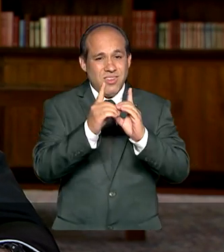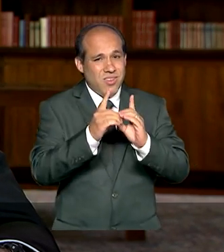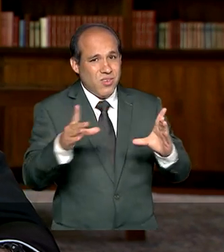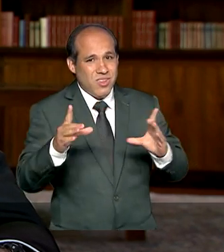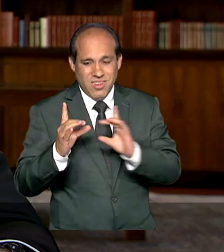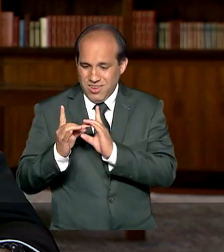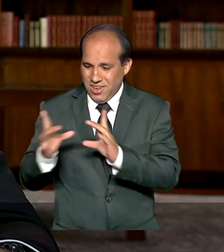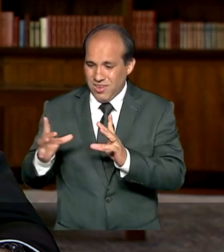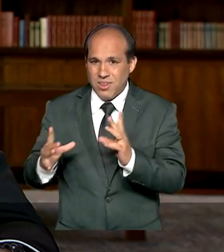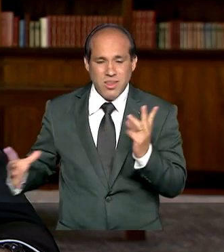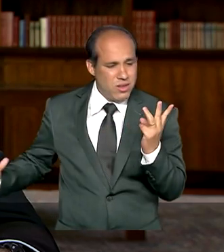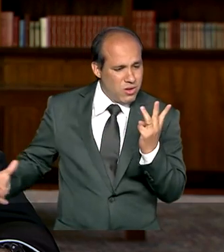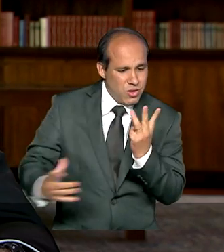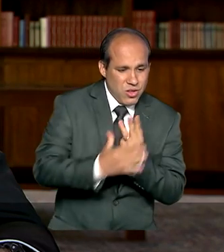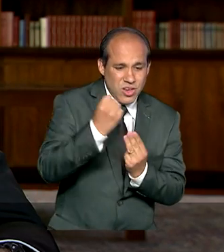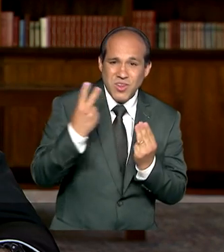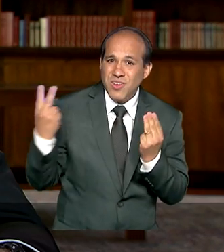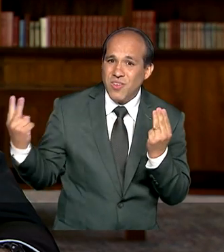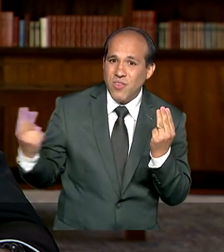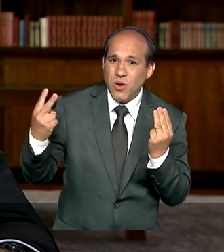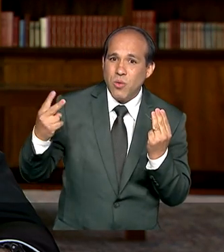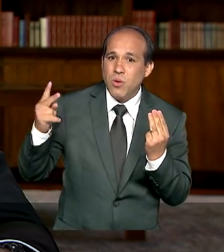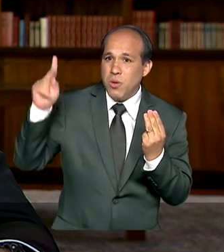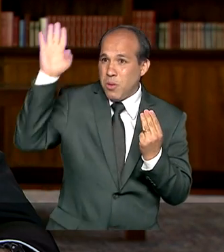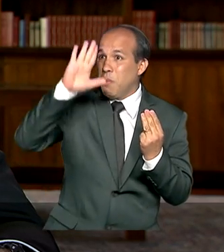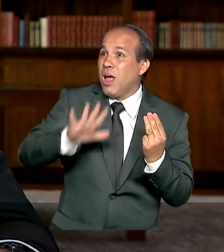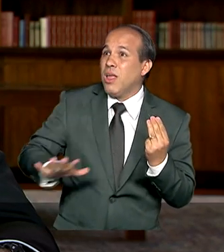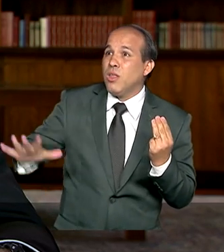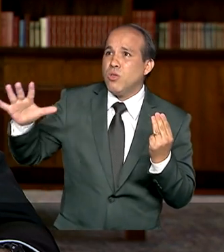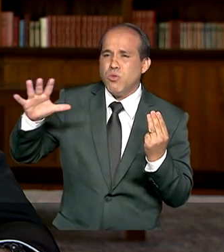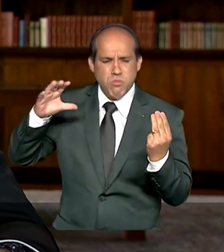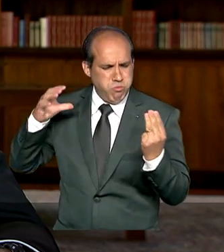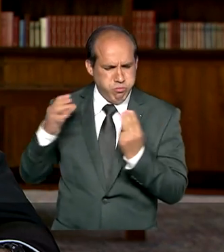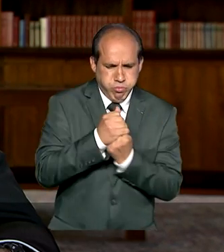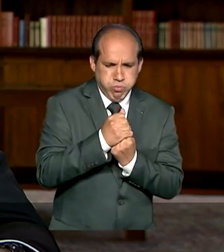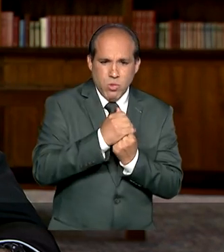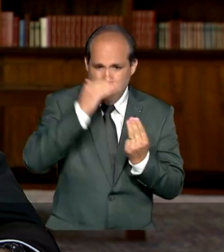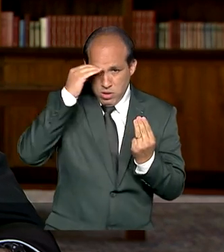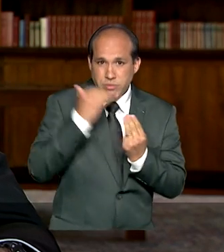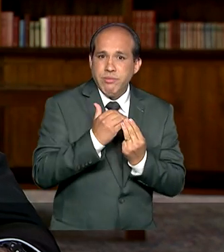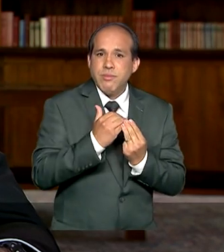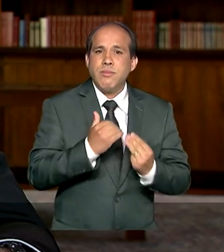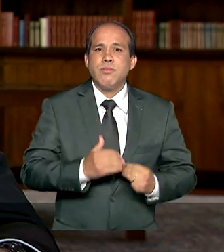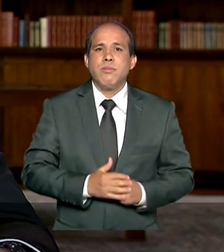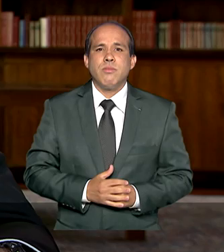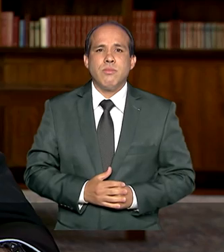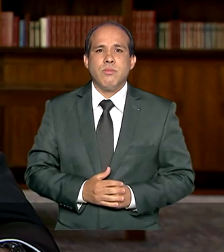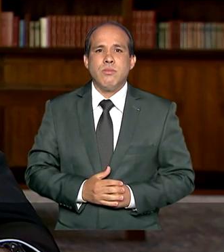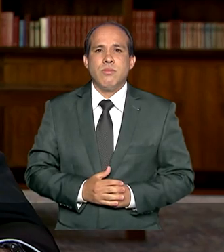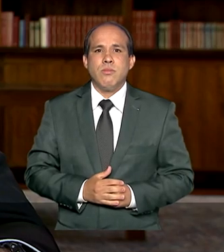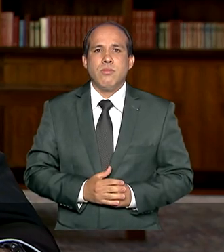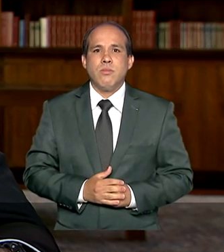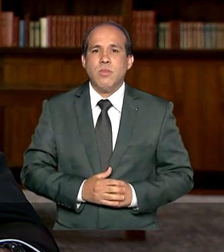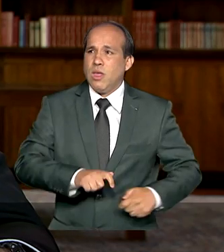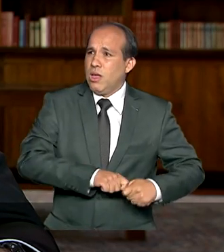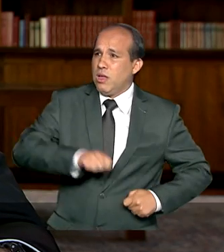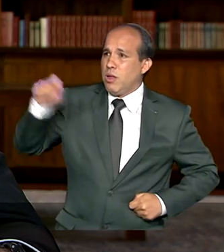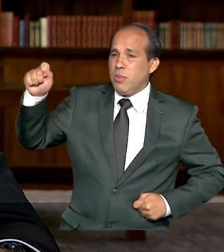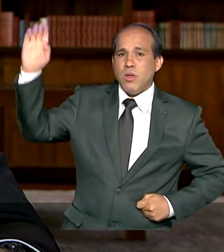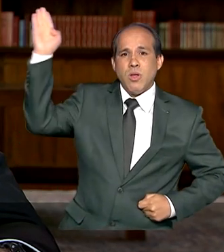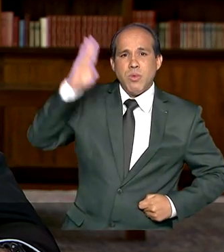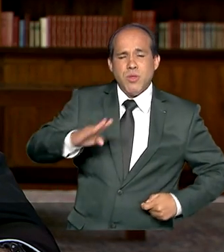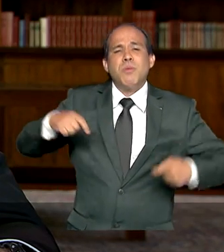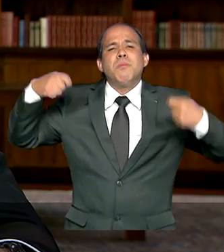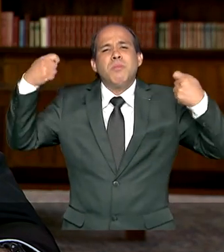democracia e liberdade valores dos quais nosso país jamais abrirá mão a independência do Brasil